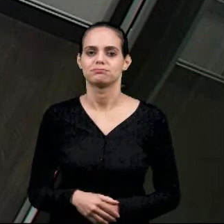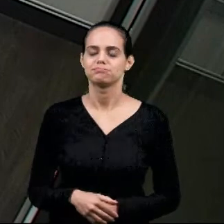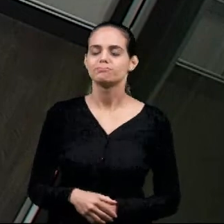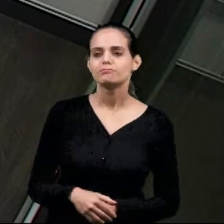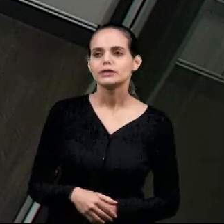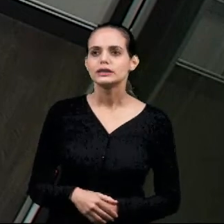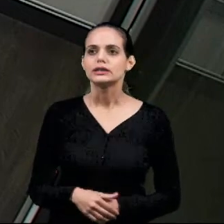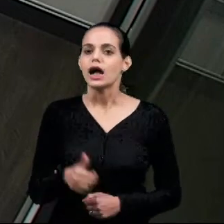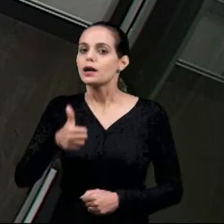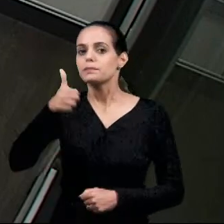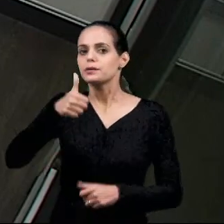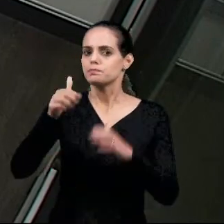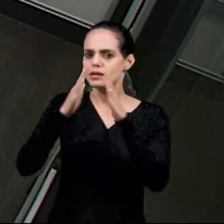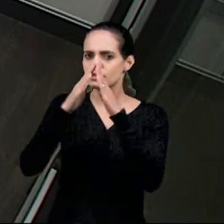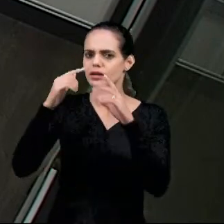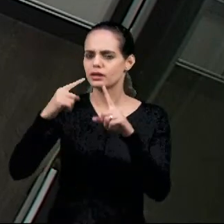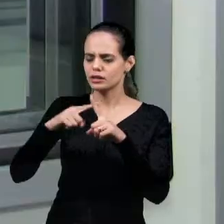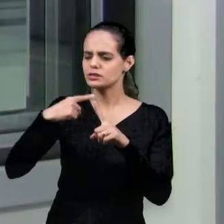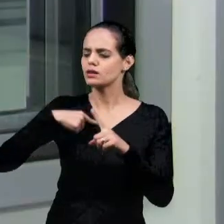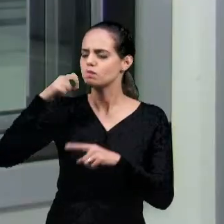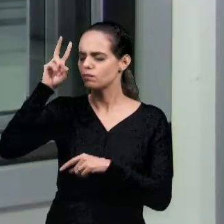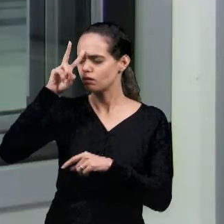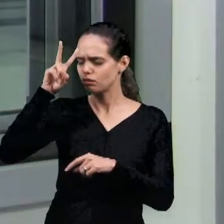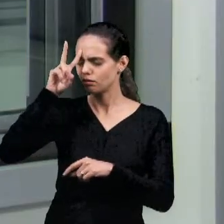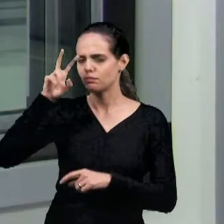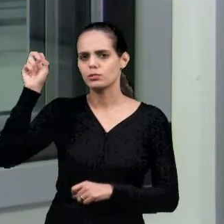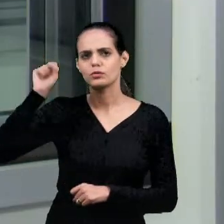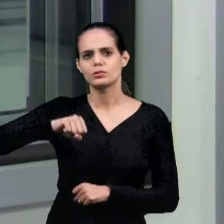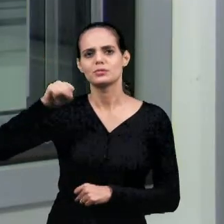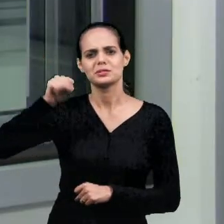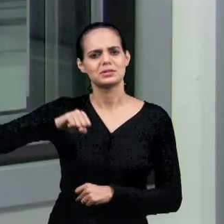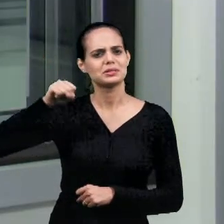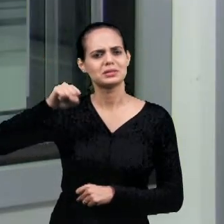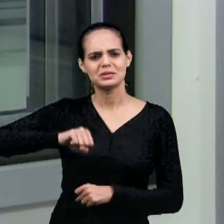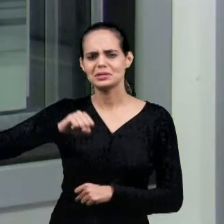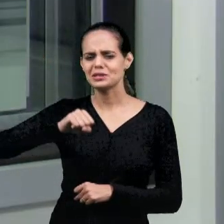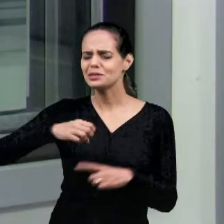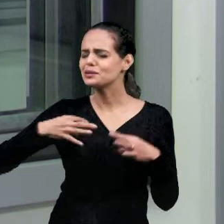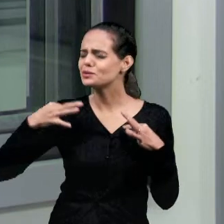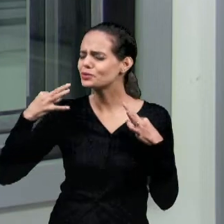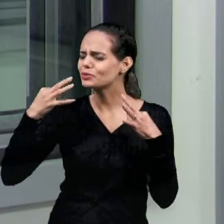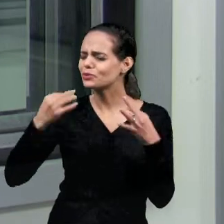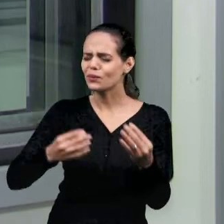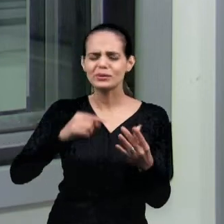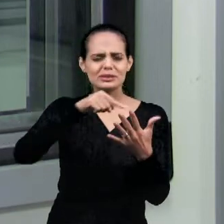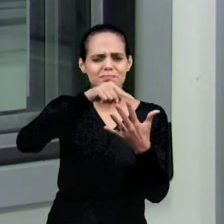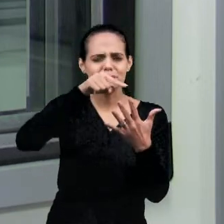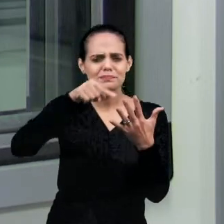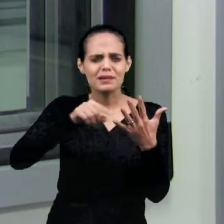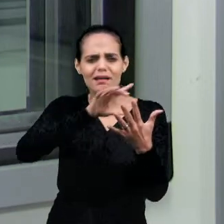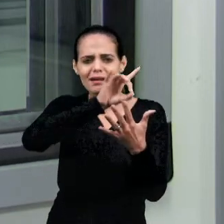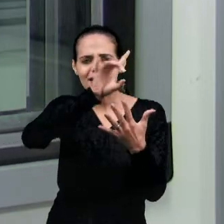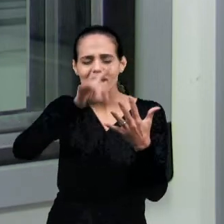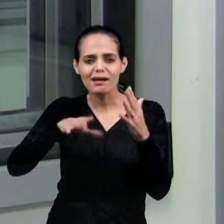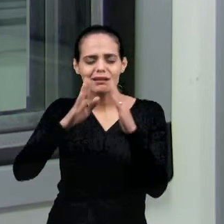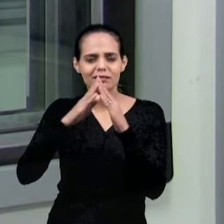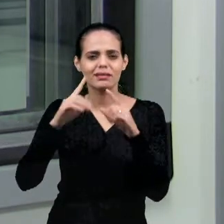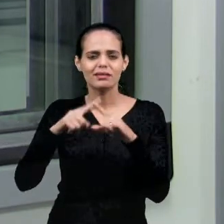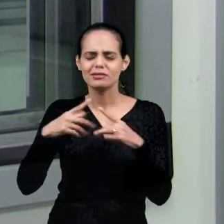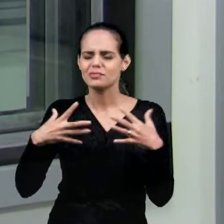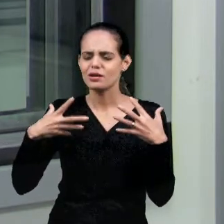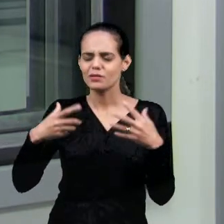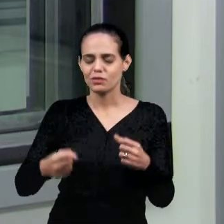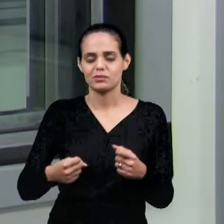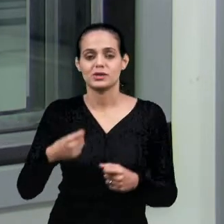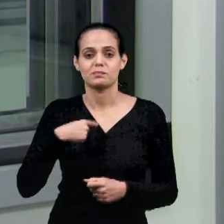primeira igreja, claro. As igrejas que eu passei são inesquecíveis, todas elas, glória, né? Essa igreja eu fiquei 2 anos